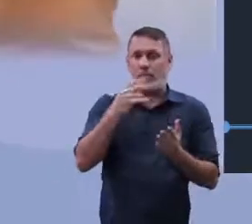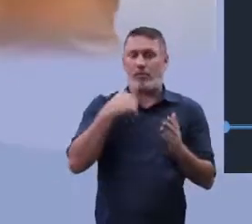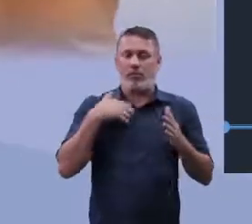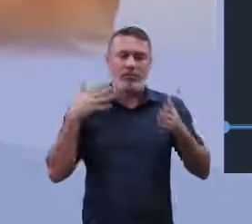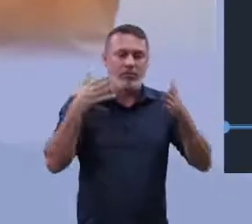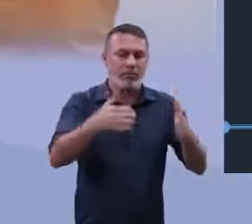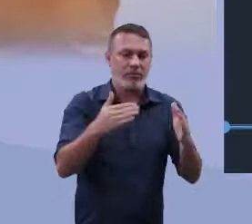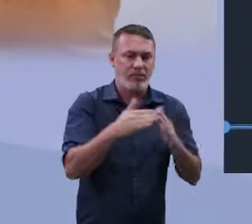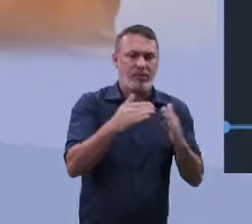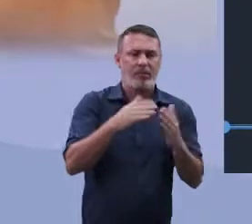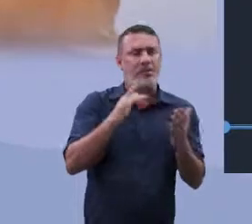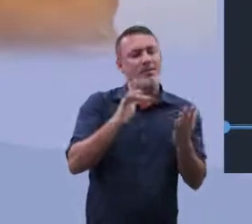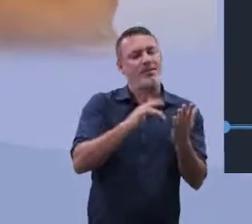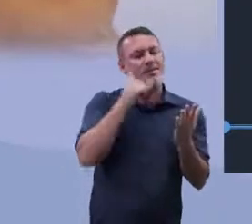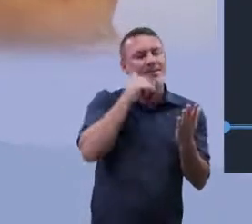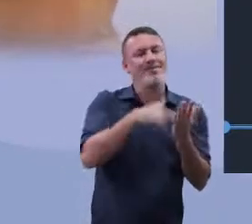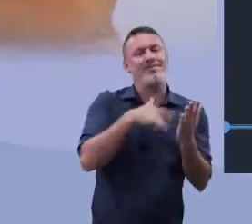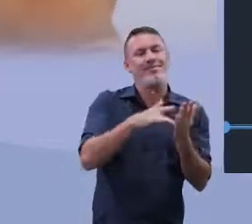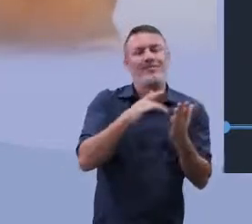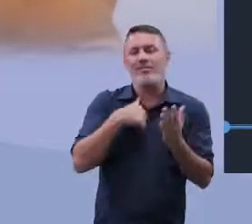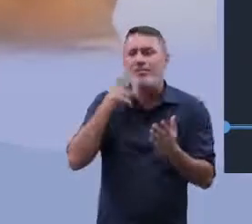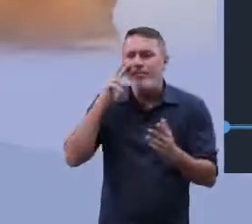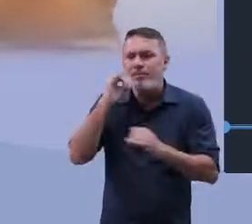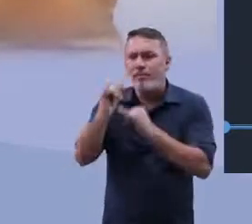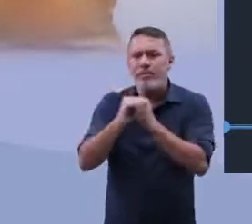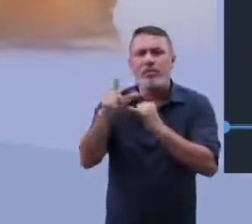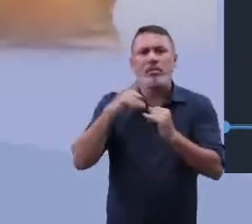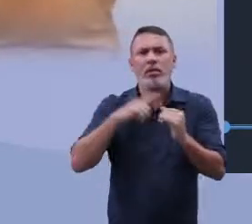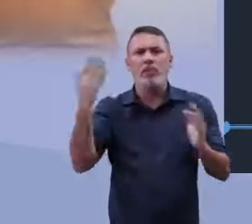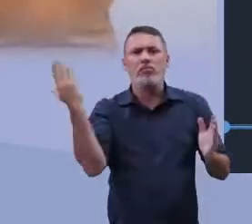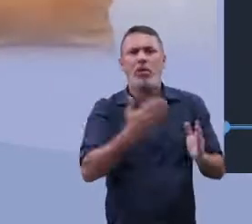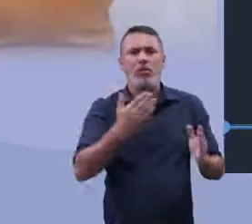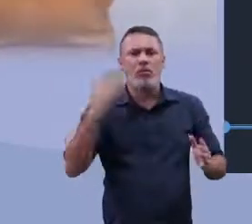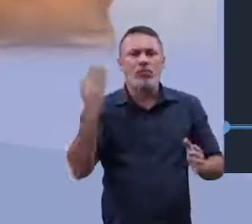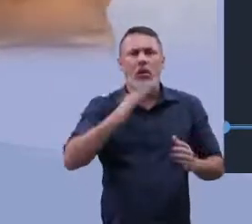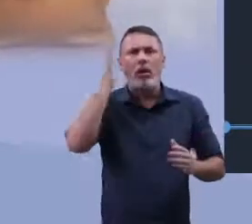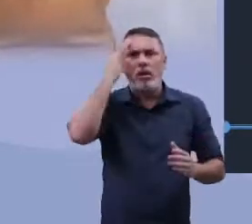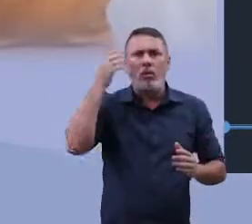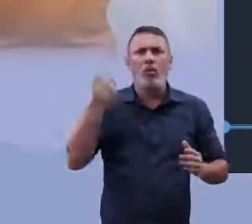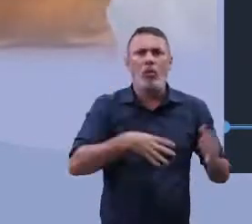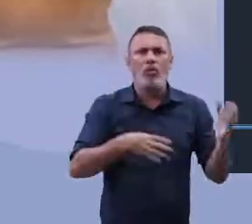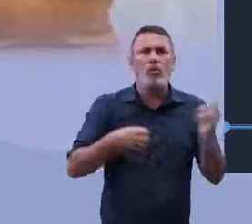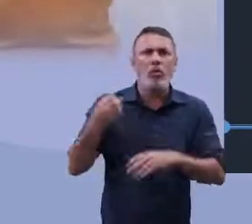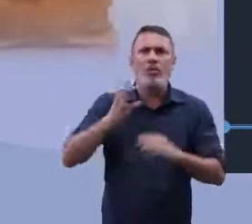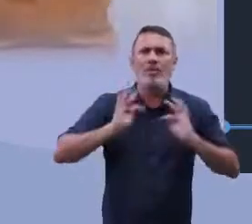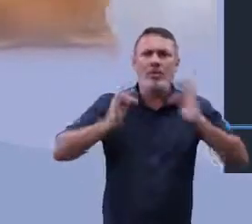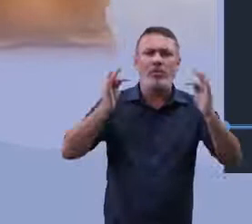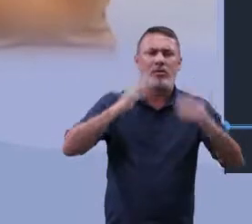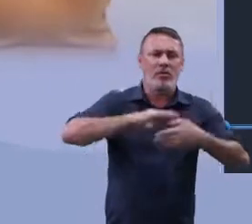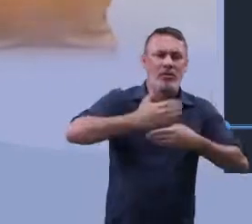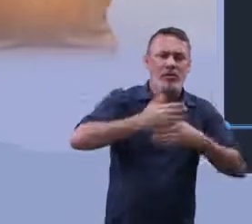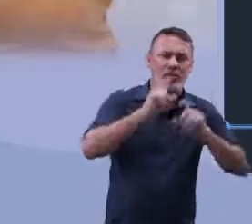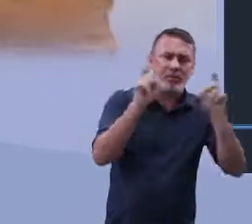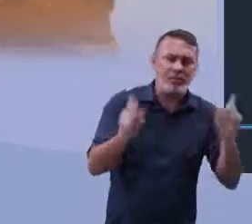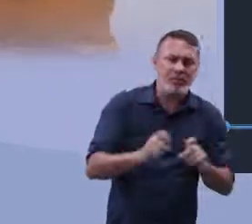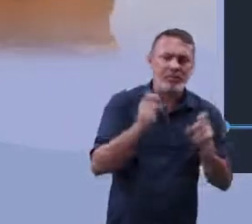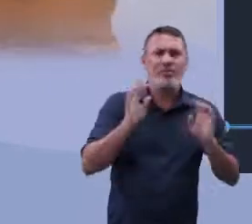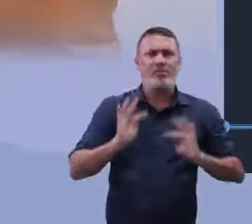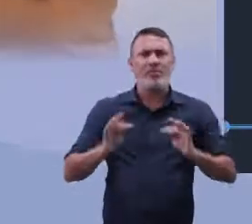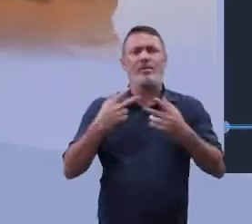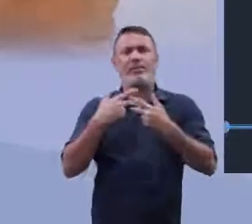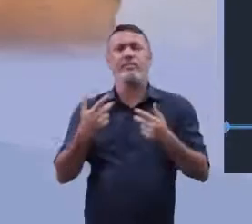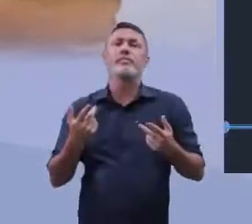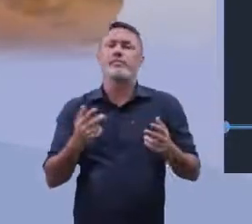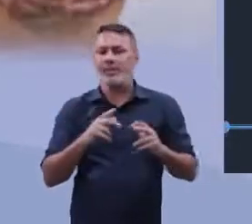o celular, eu vou pesquisar, já apareceu outro celular diferente do meu. E assim sucessivamente. Celular, computadores, aspectos